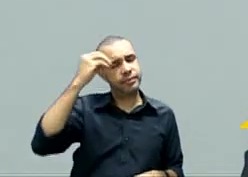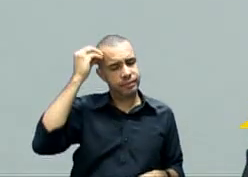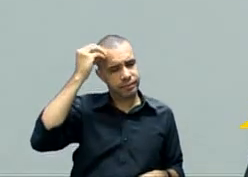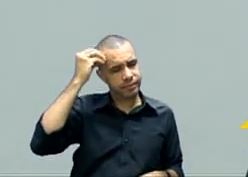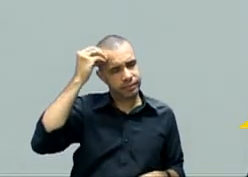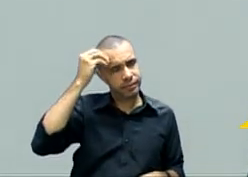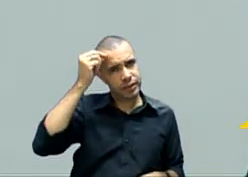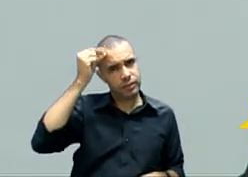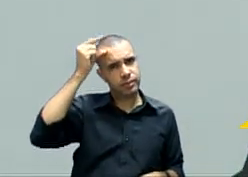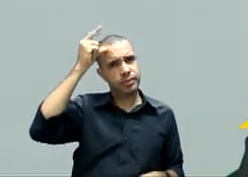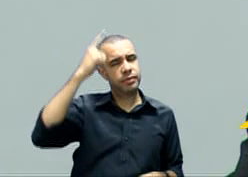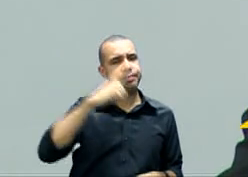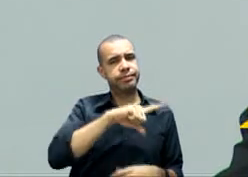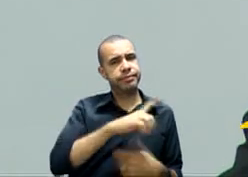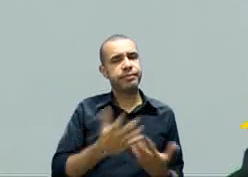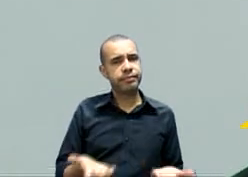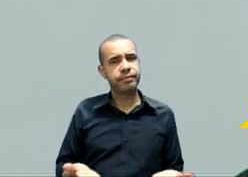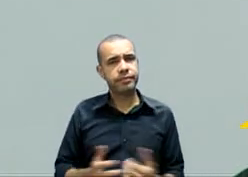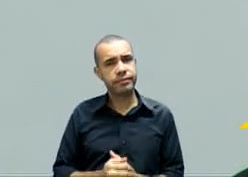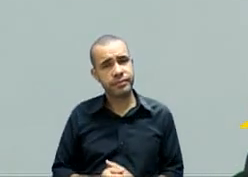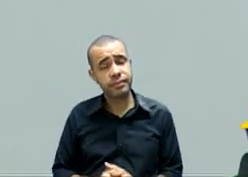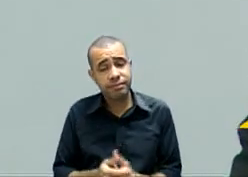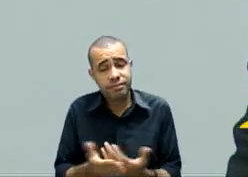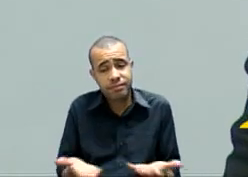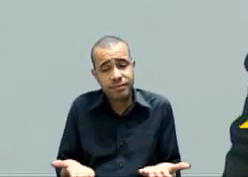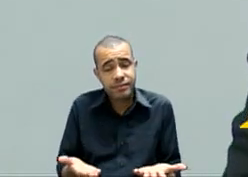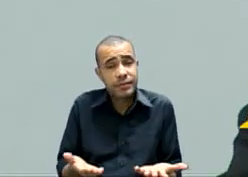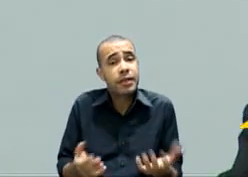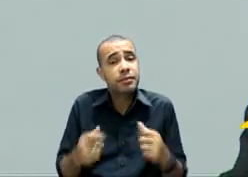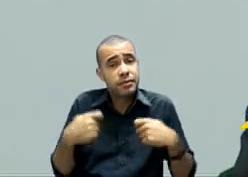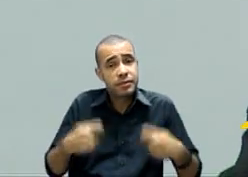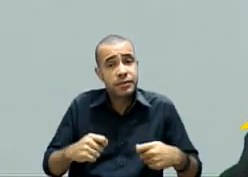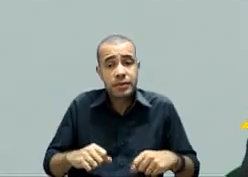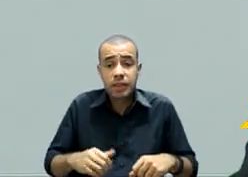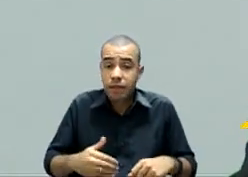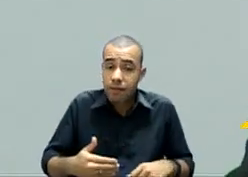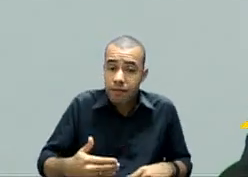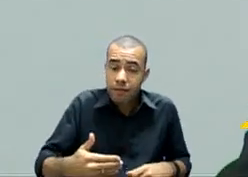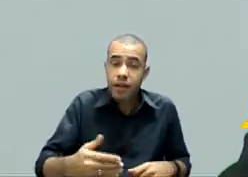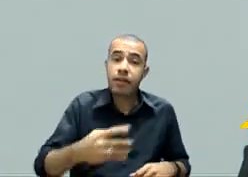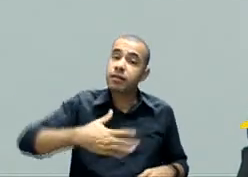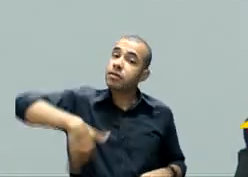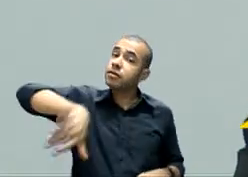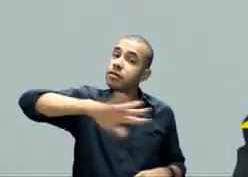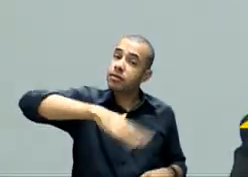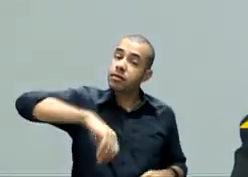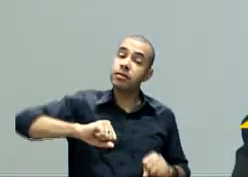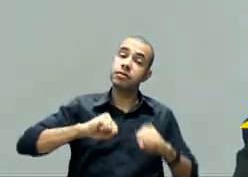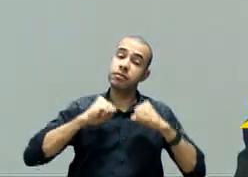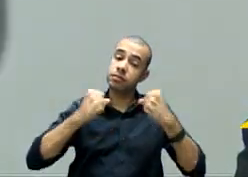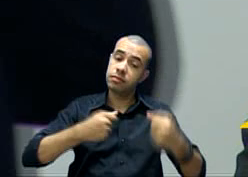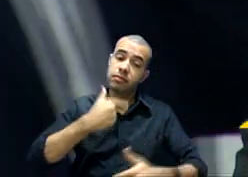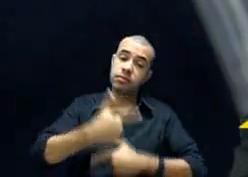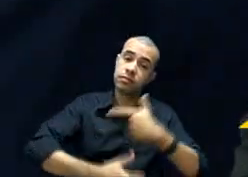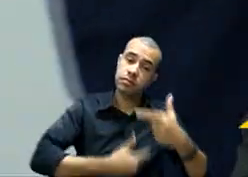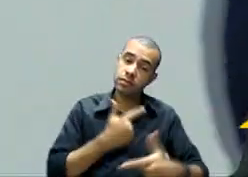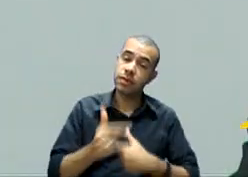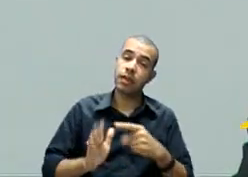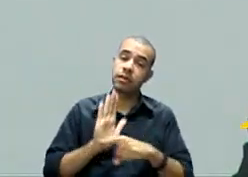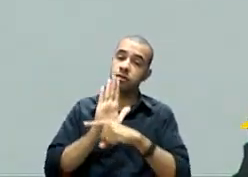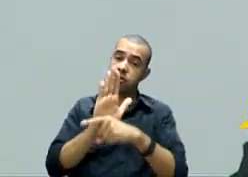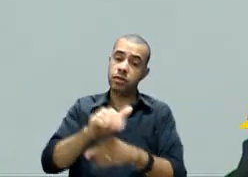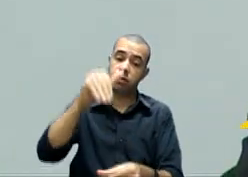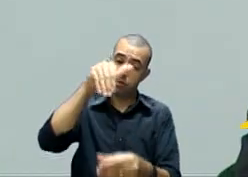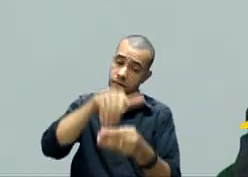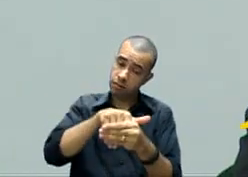trabalhemos daqui para frente, principalmente aqueles que aqui ficarem, né, para nós elegermos pessoas da nossa